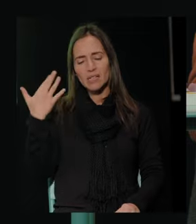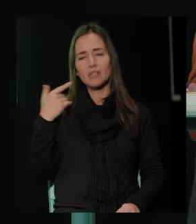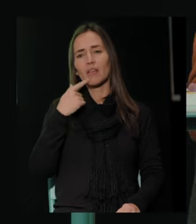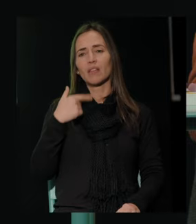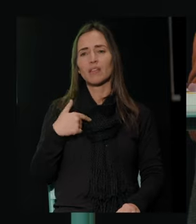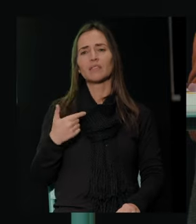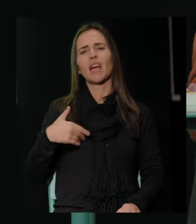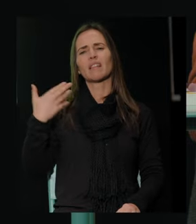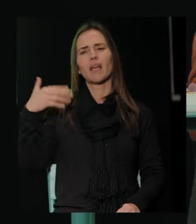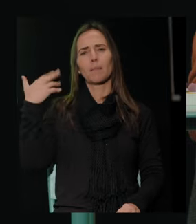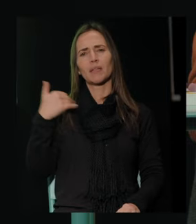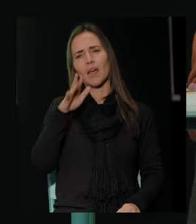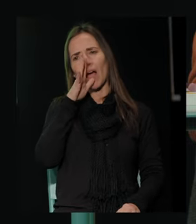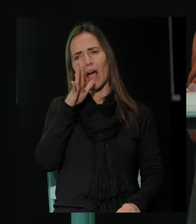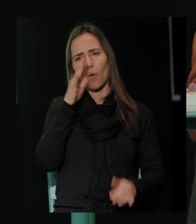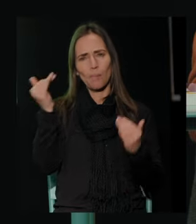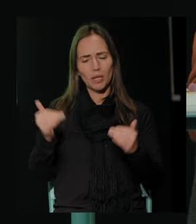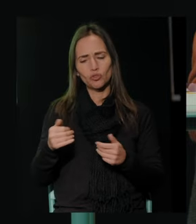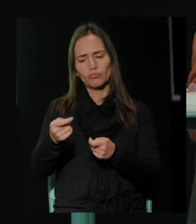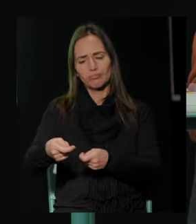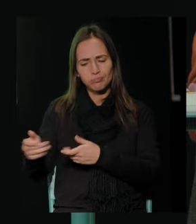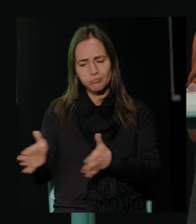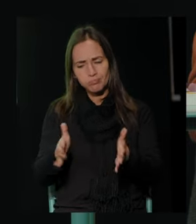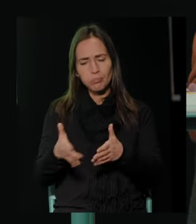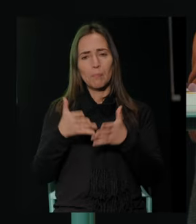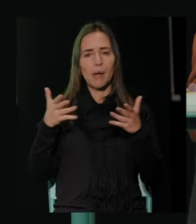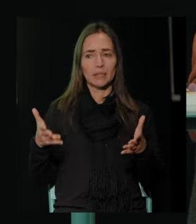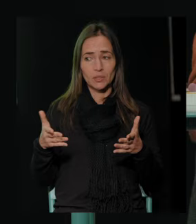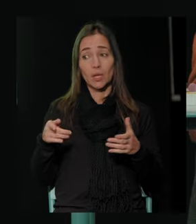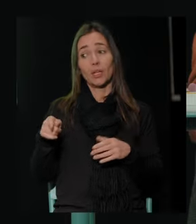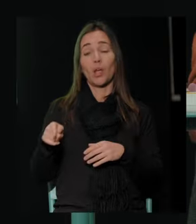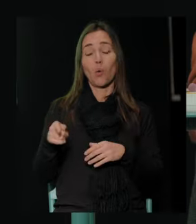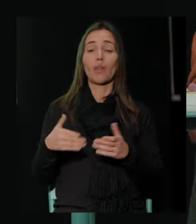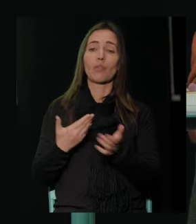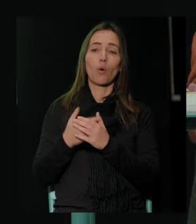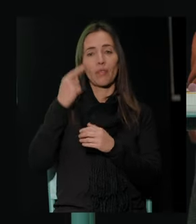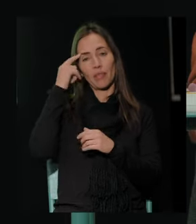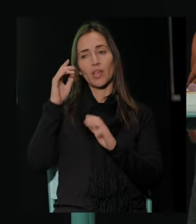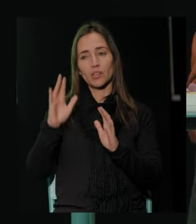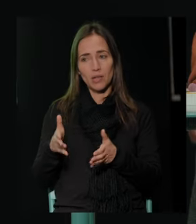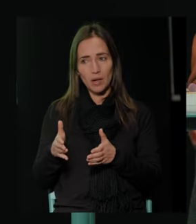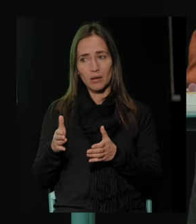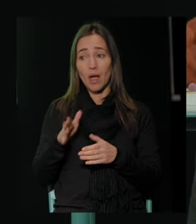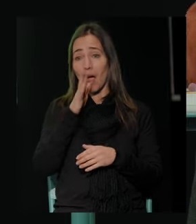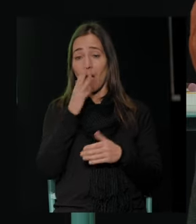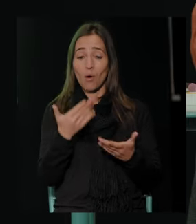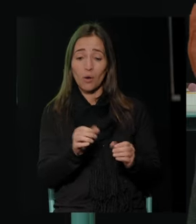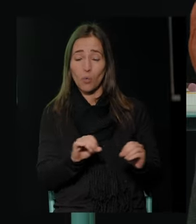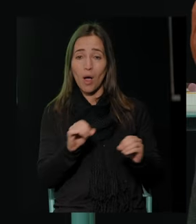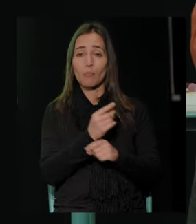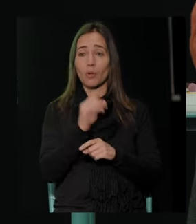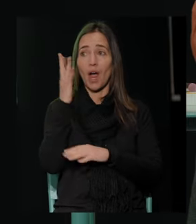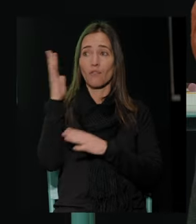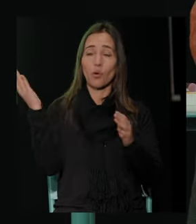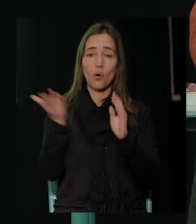mais água e que conseguia cultivar mais. E eu aí já consigo oferecer a ideia que já não há água porque já cortámos as